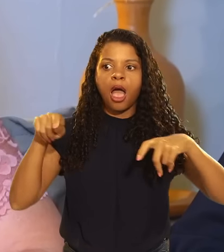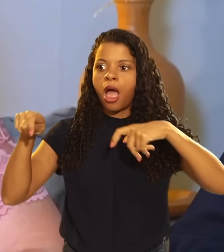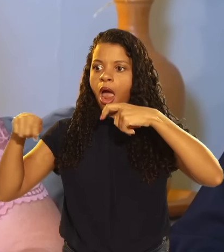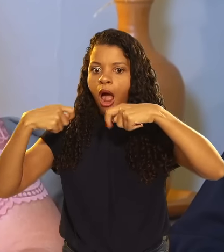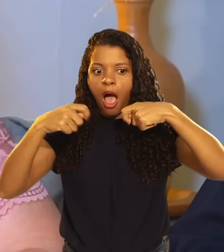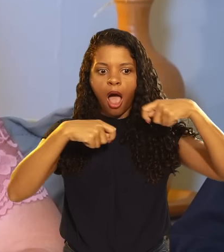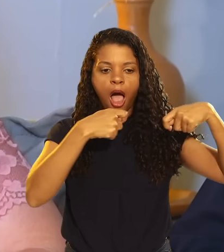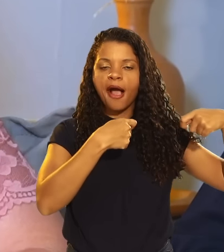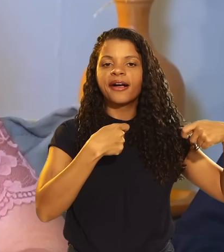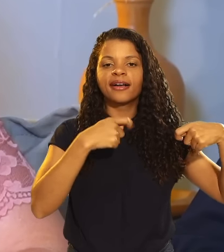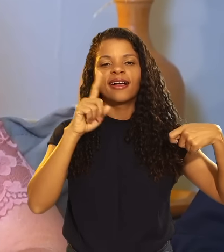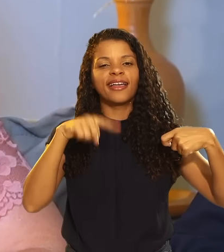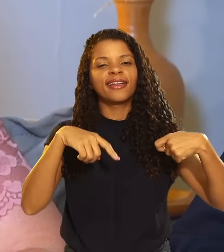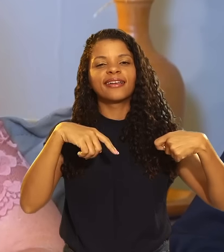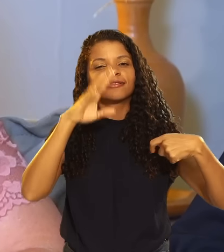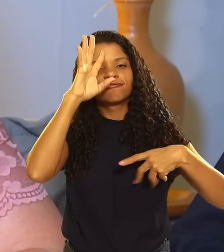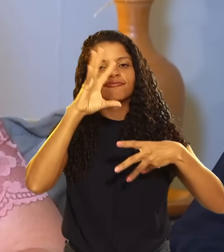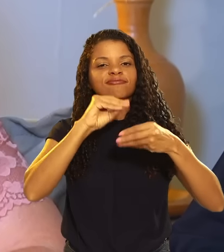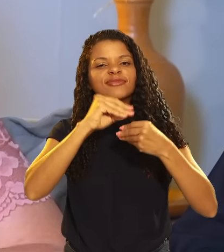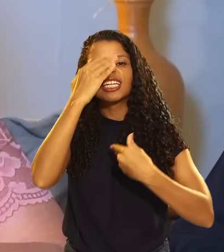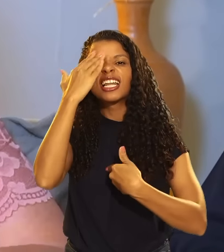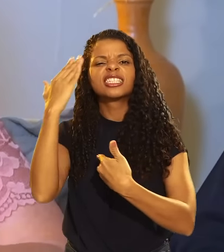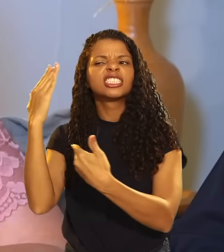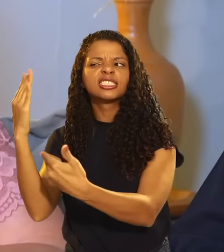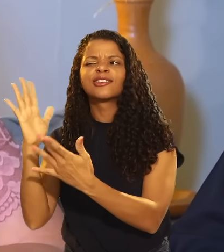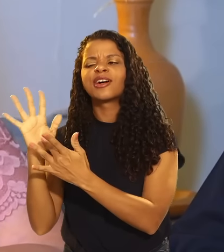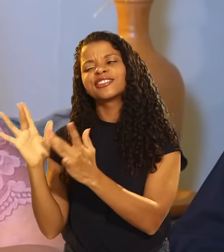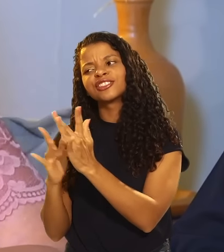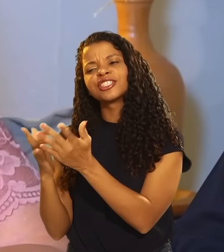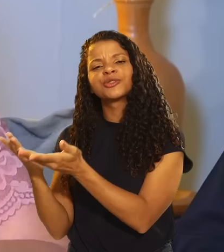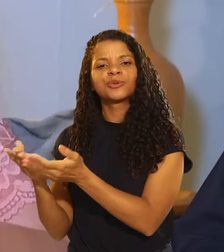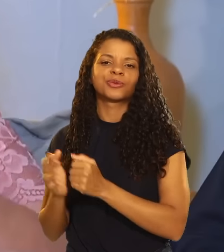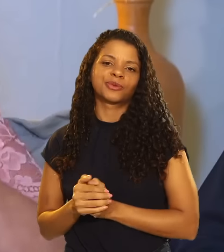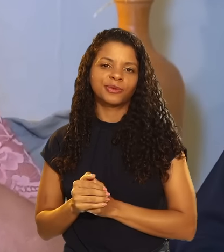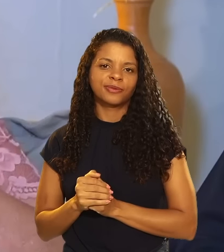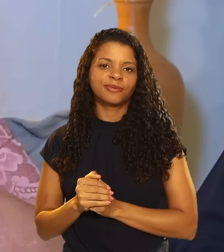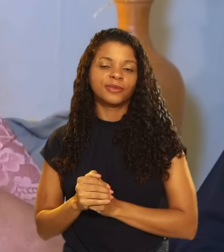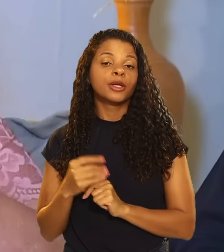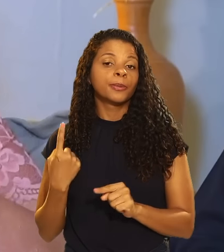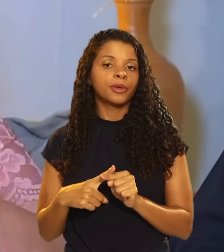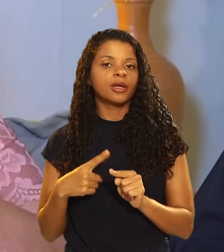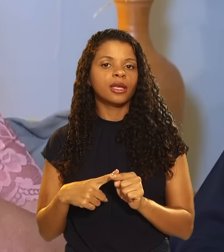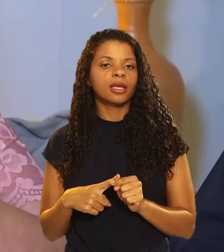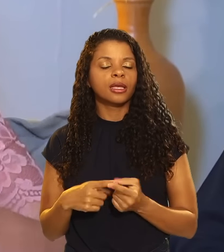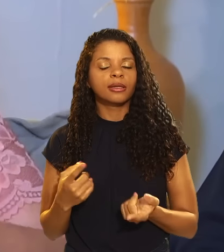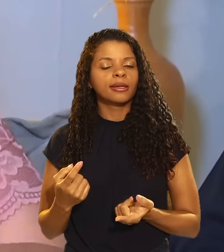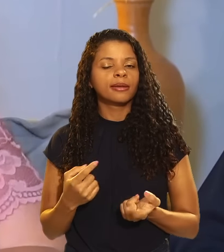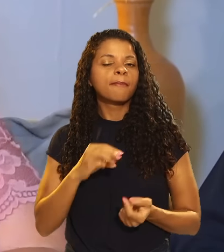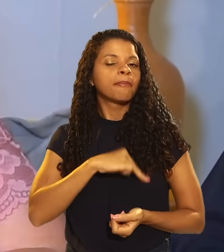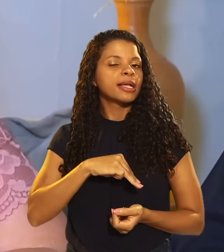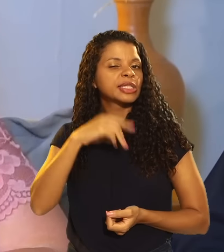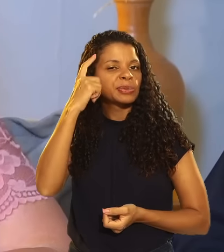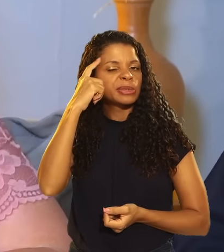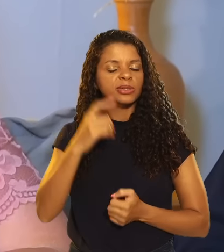gratidão. Ele estava muito humilde, muito grato, pensando assim, bom, se Jesus chamou a mim, que